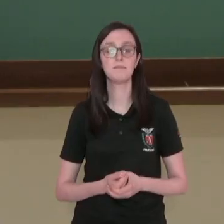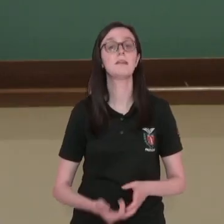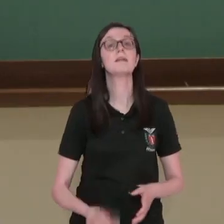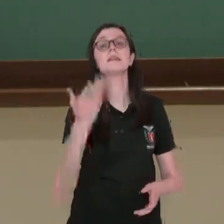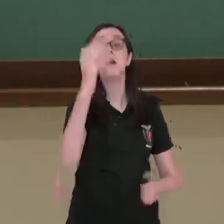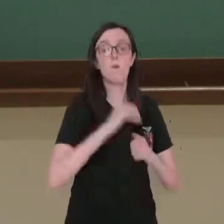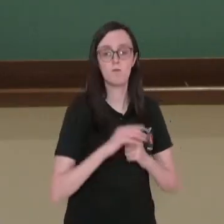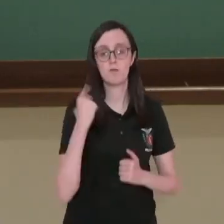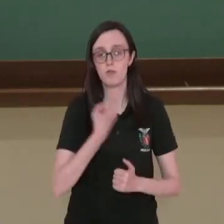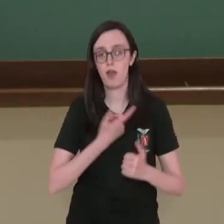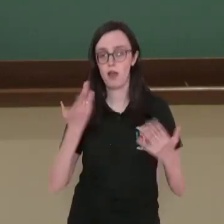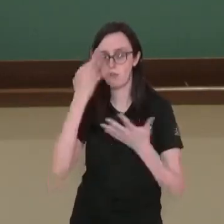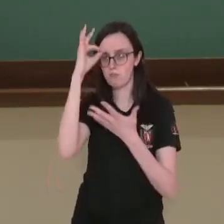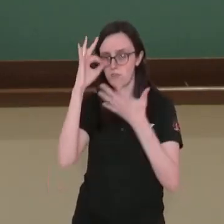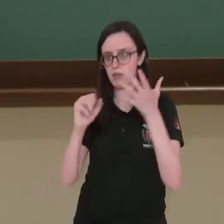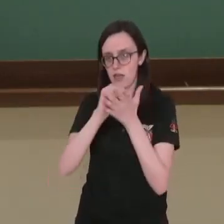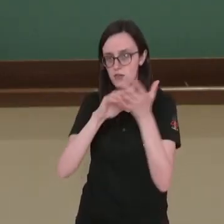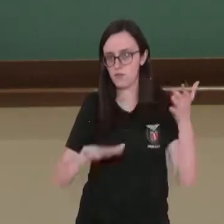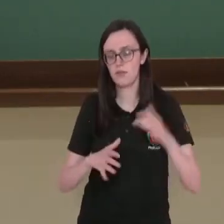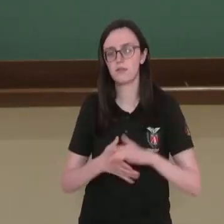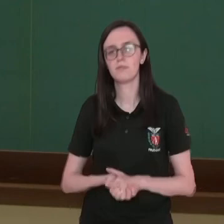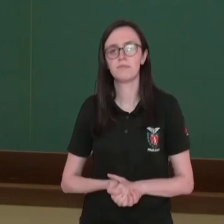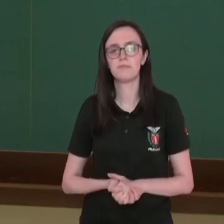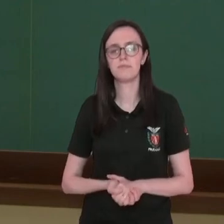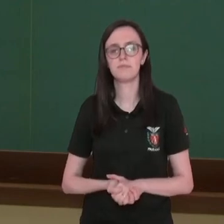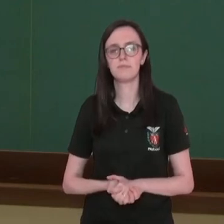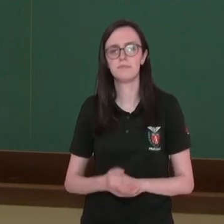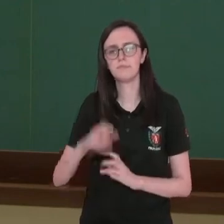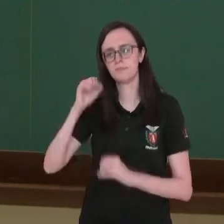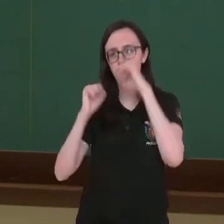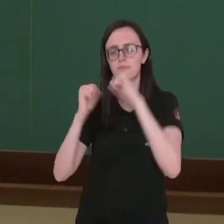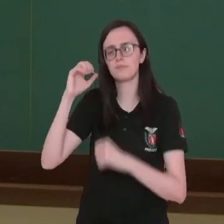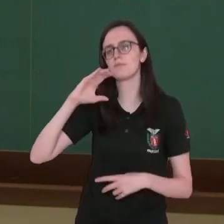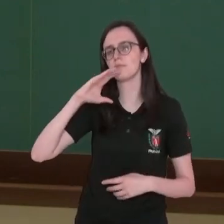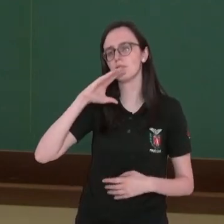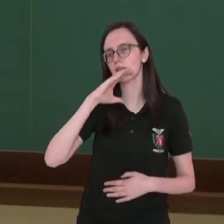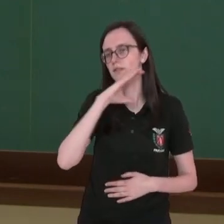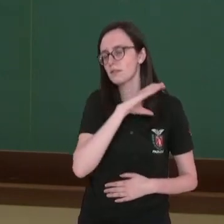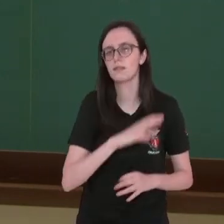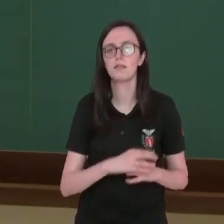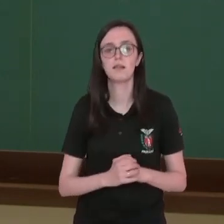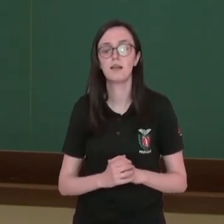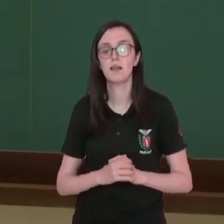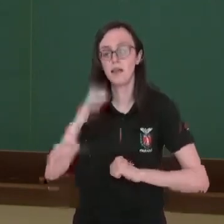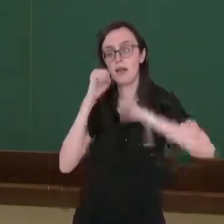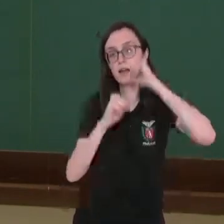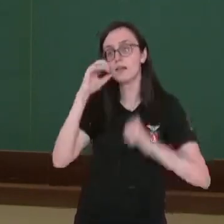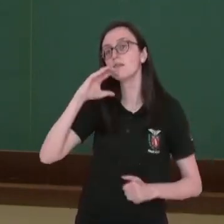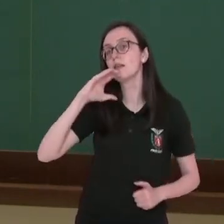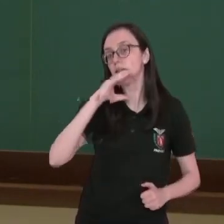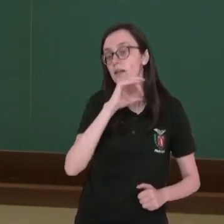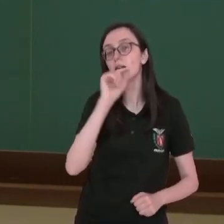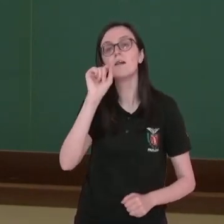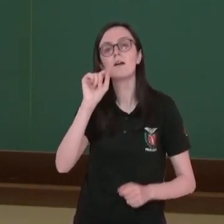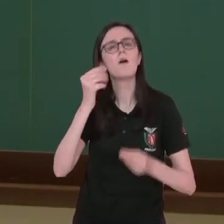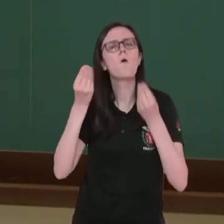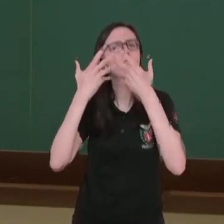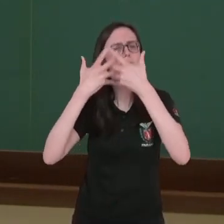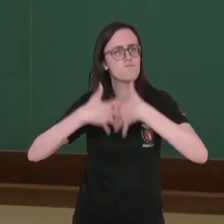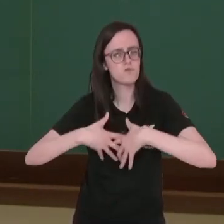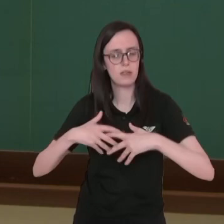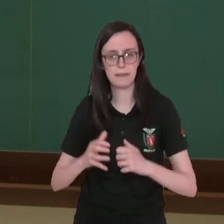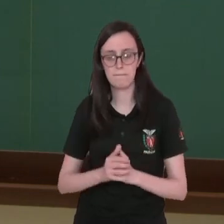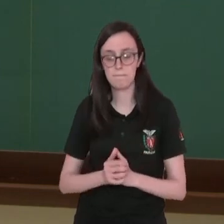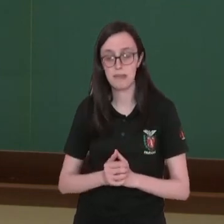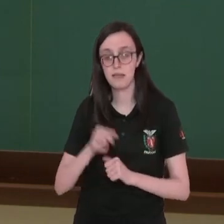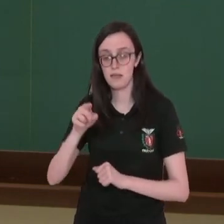Então, pessoal, vamos fazer a correção dessa atividade? As máquinas térmicas. Pessoal, as máquinas térmicas, elas funcionam assim.